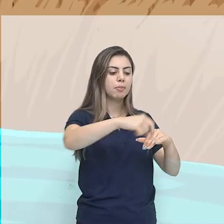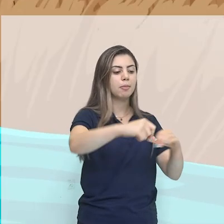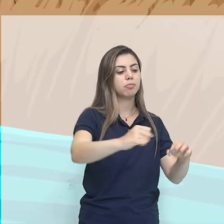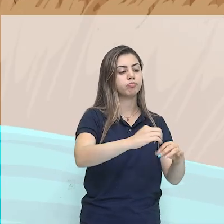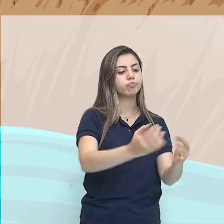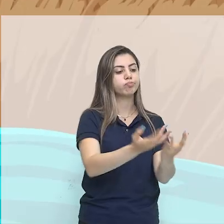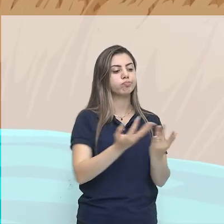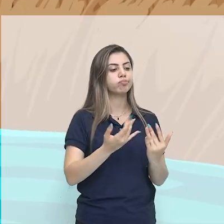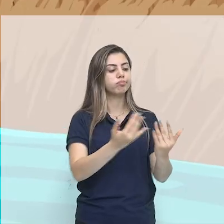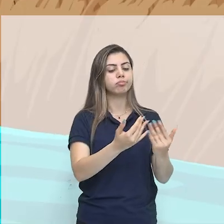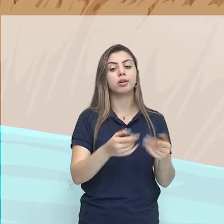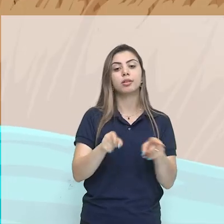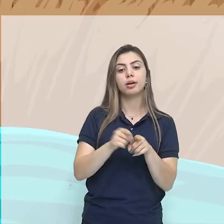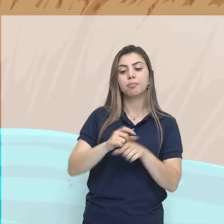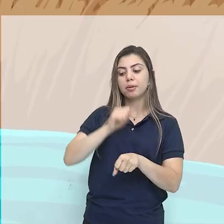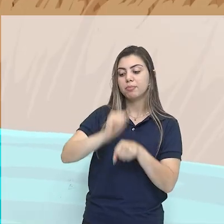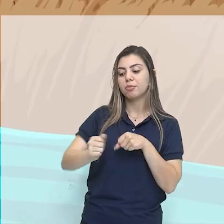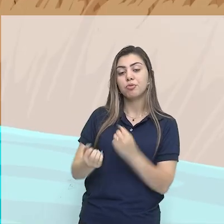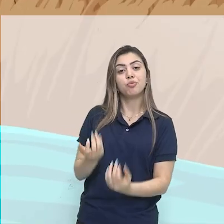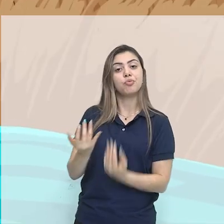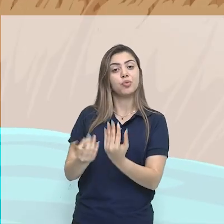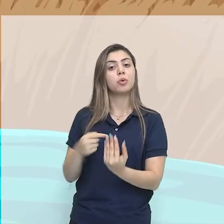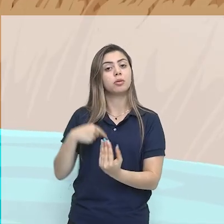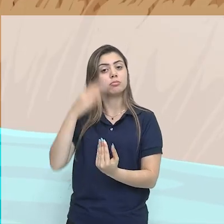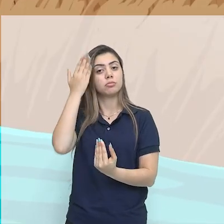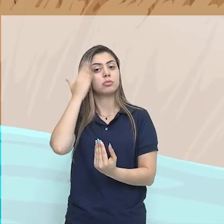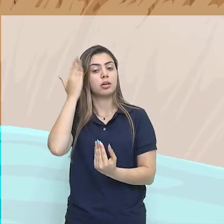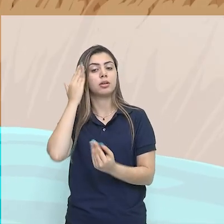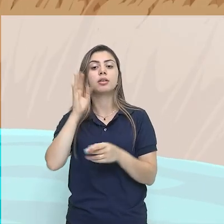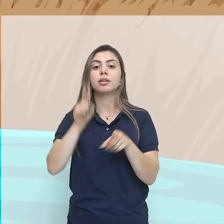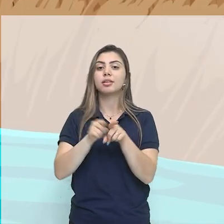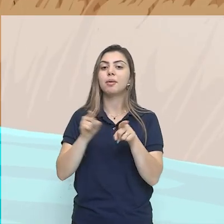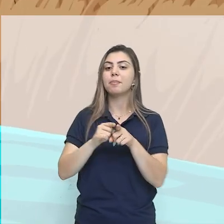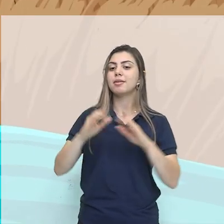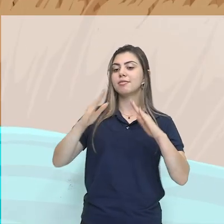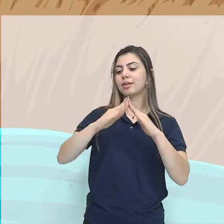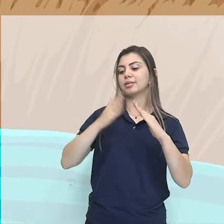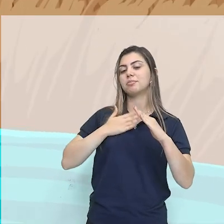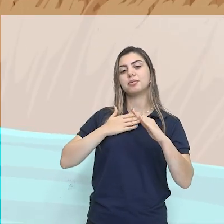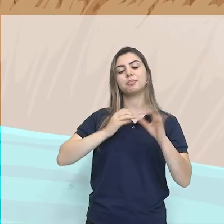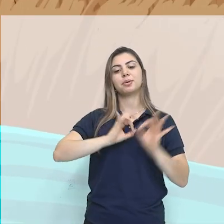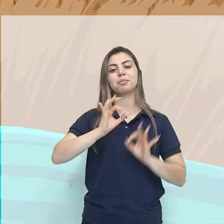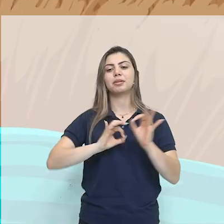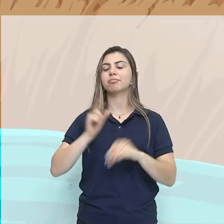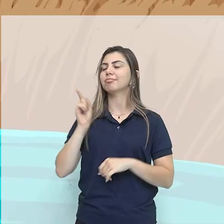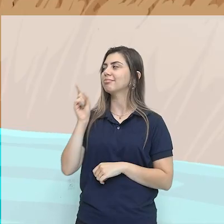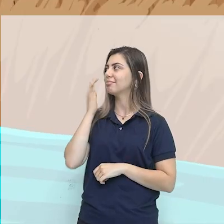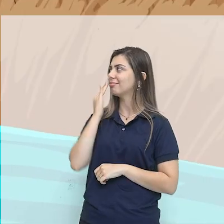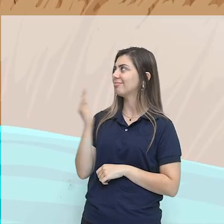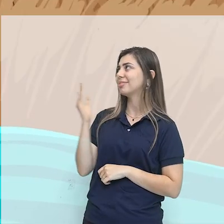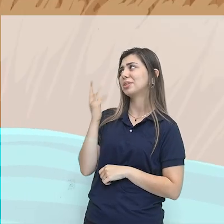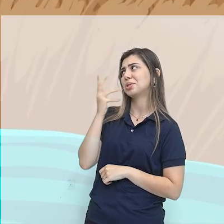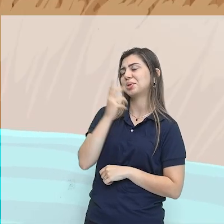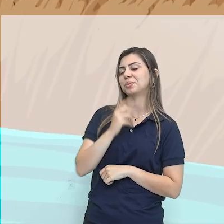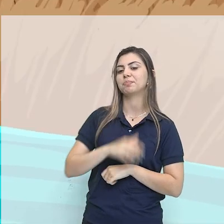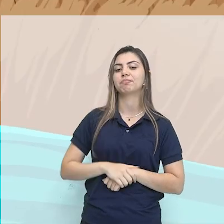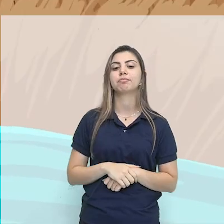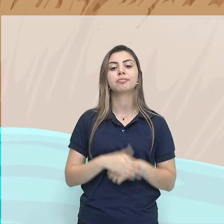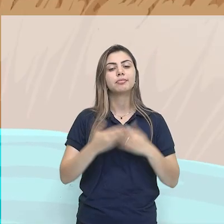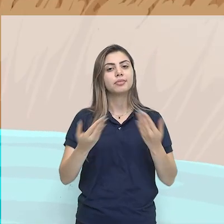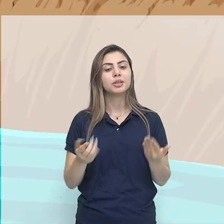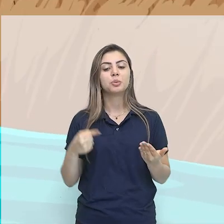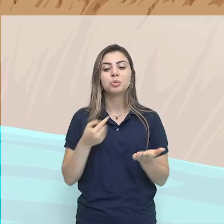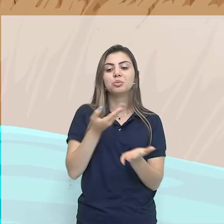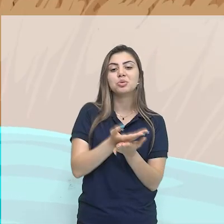do fogo, eu melhorei também o quê, né? A minha própria casa. Olha que fofo, que bonito. Tá? Então, uma